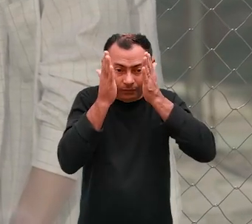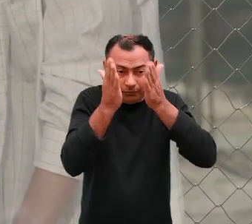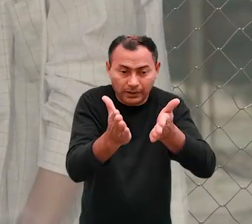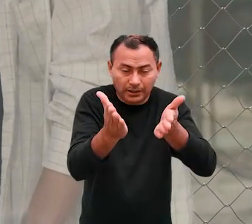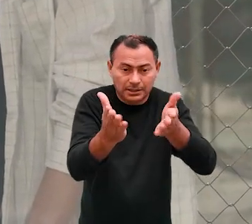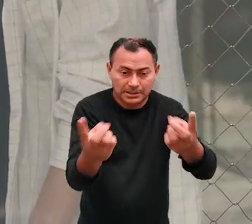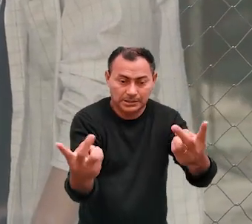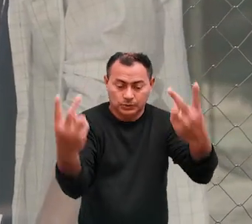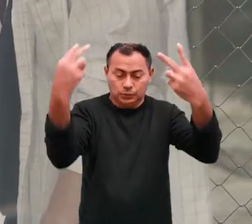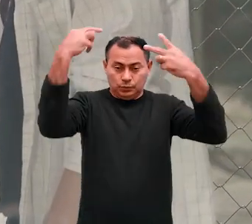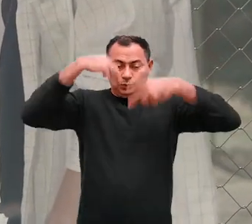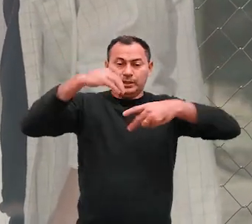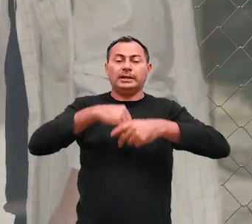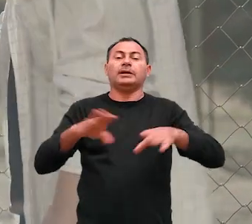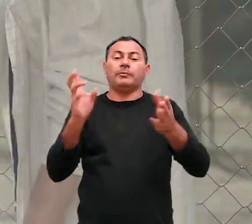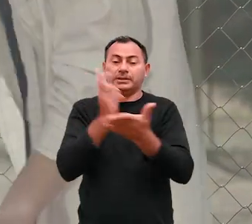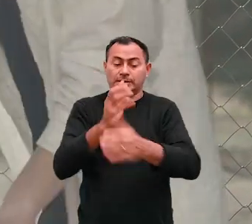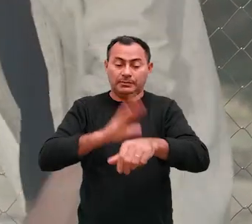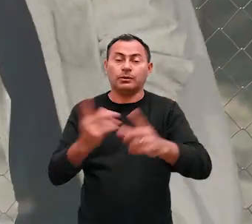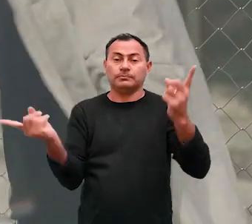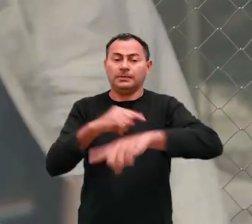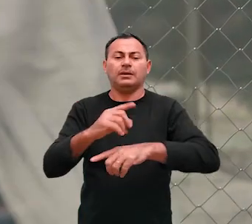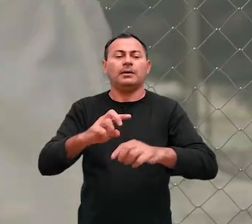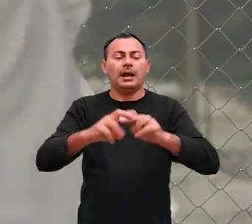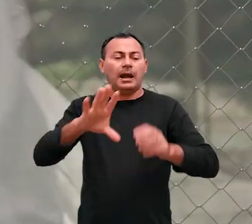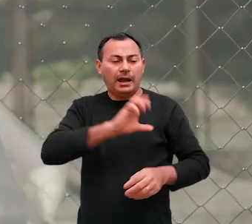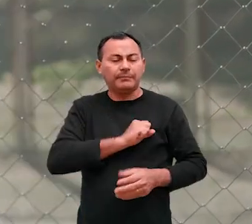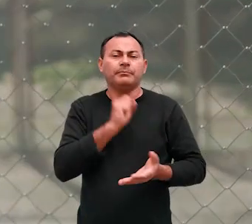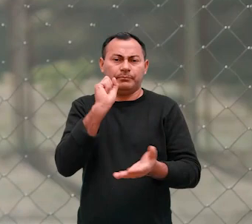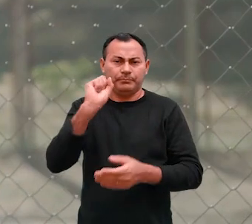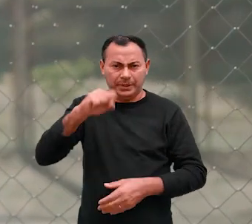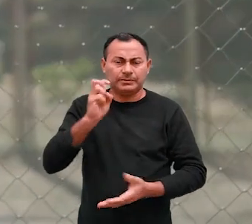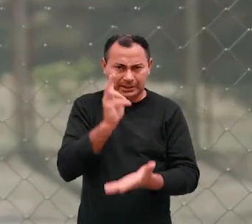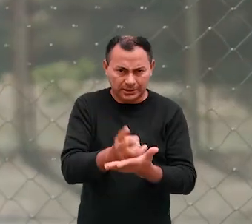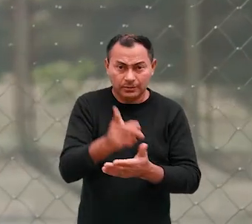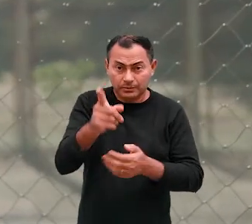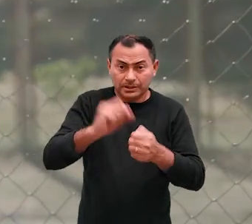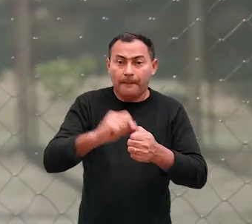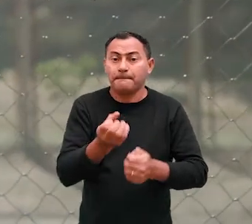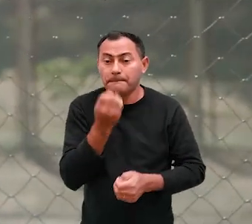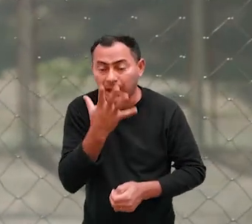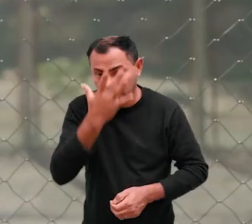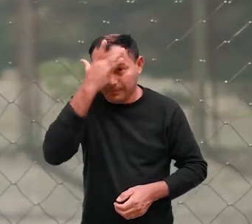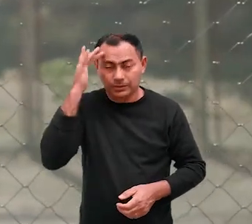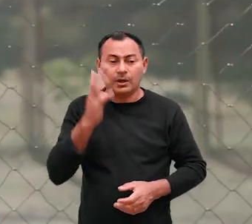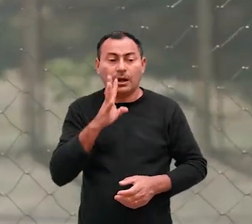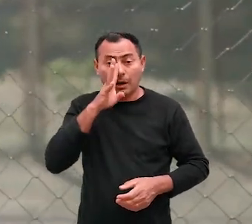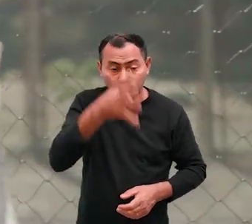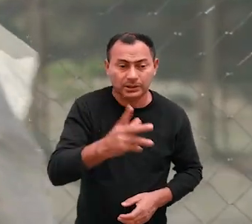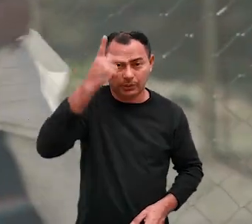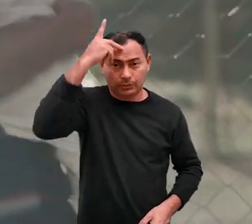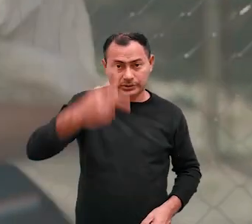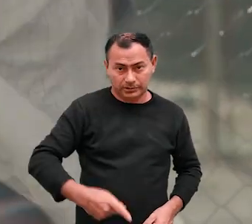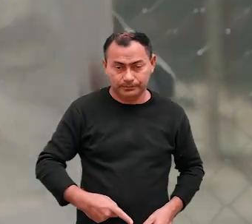para dentro de si mesmas e contraditórias. Ame-as mesmo assim. Se você fizer o bem, as pessoas o acusarão